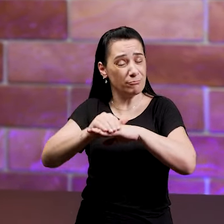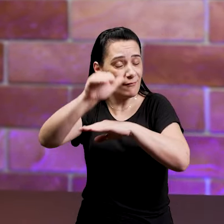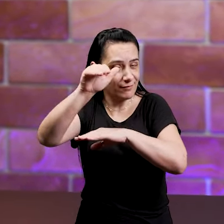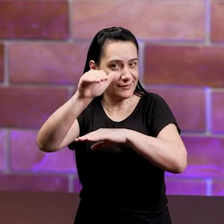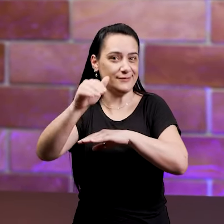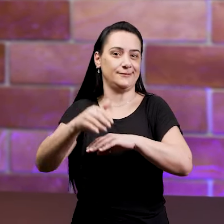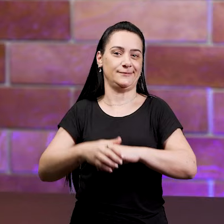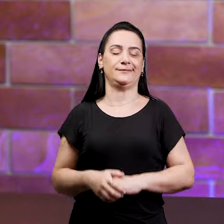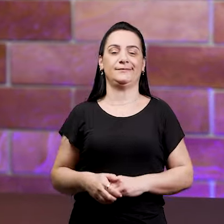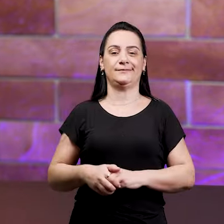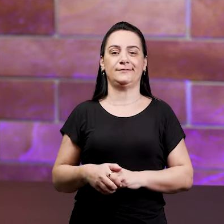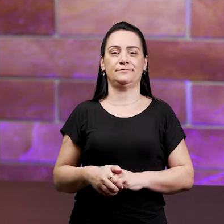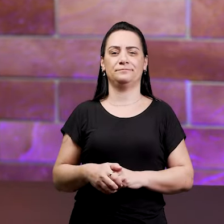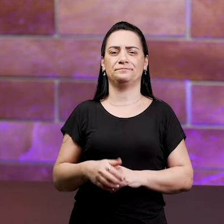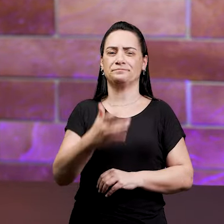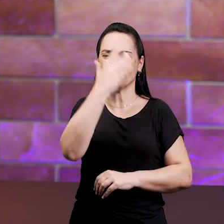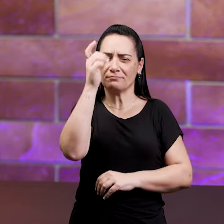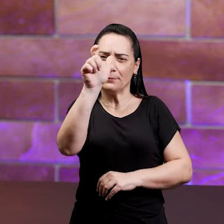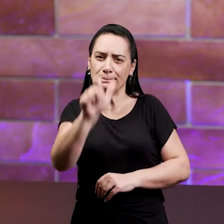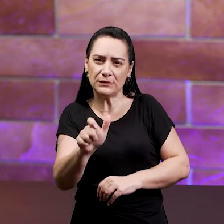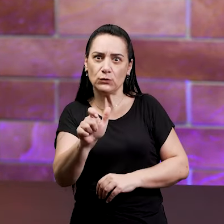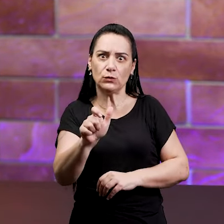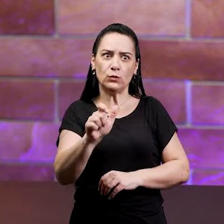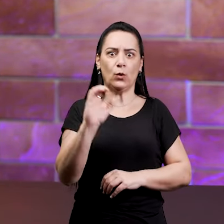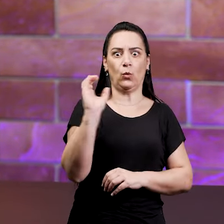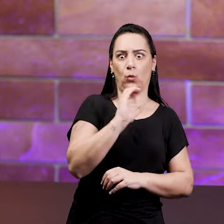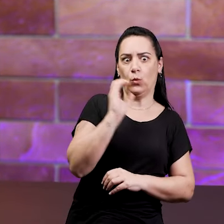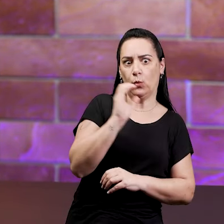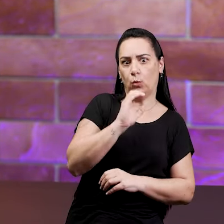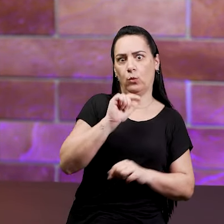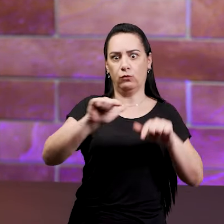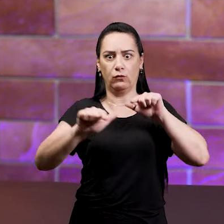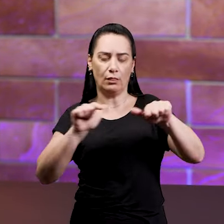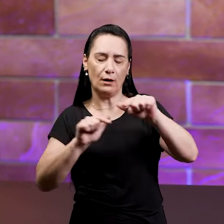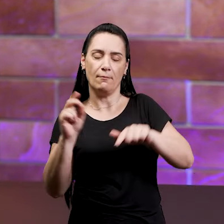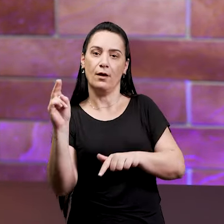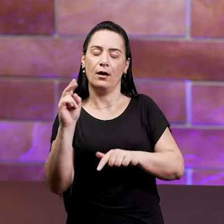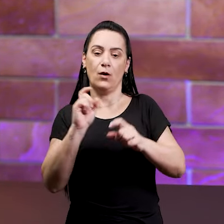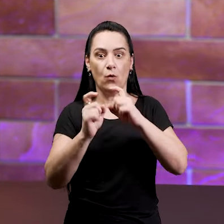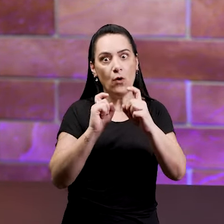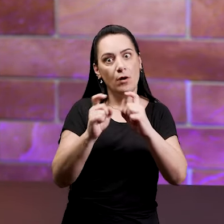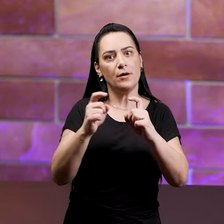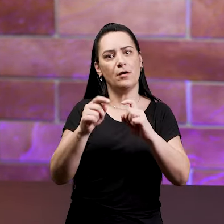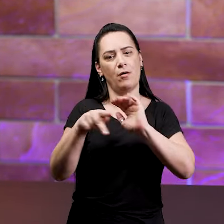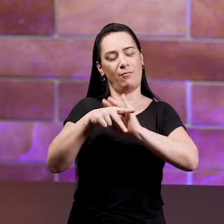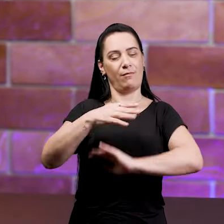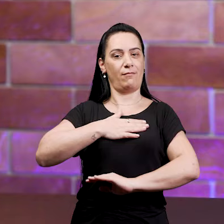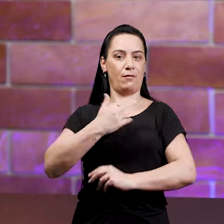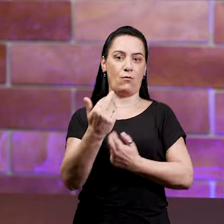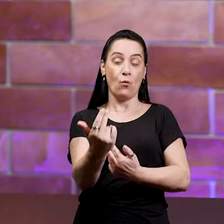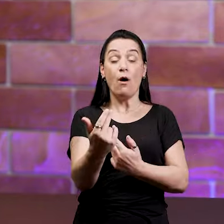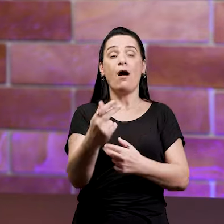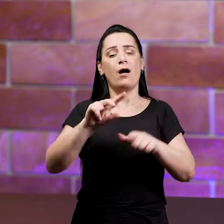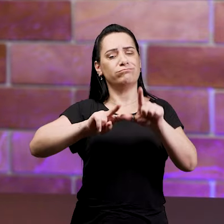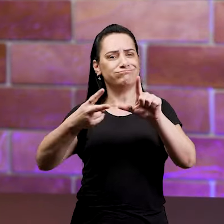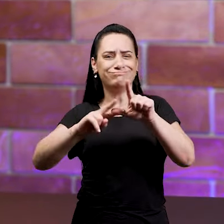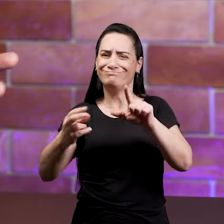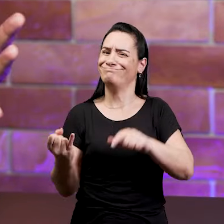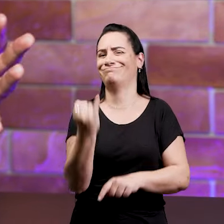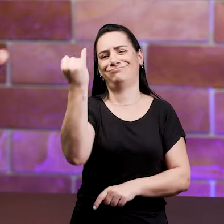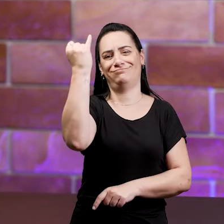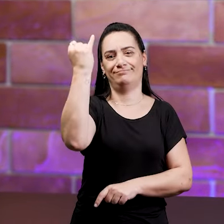mais usadas do mercado. Para quem tem uma rotina agitada com reuniões de trabalho, assim como eu, o Teams se